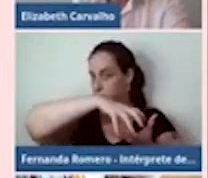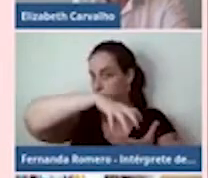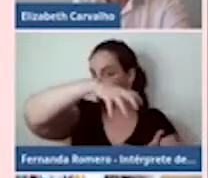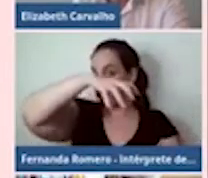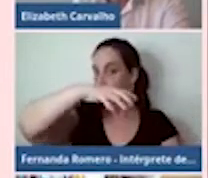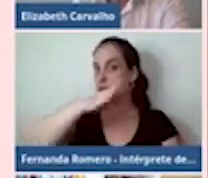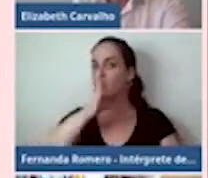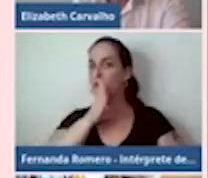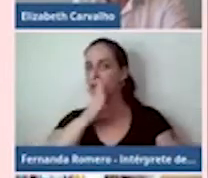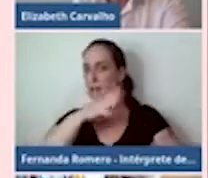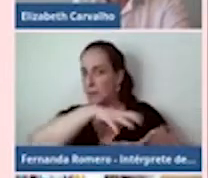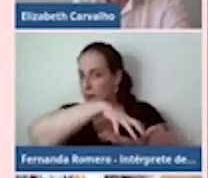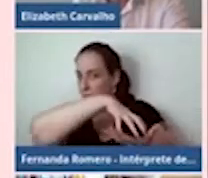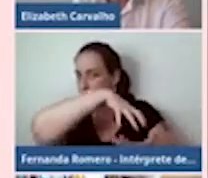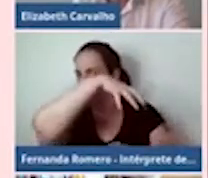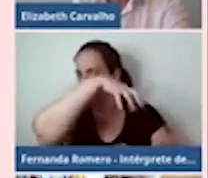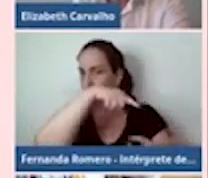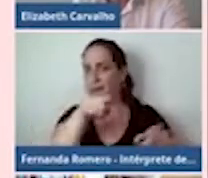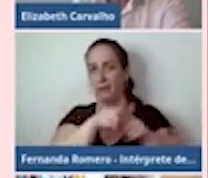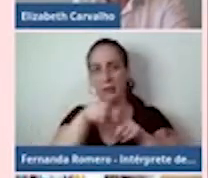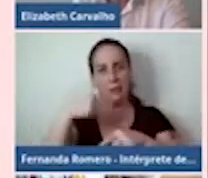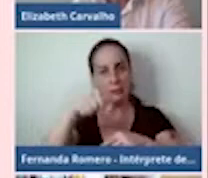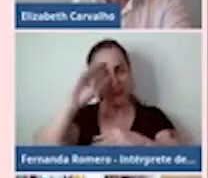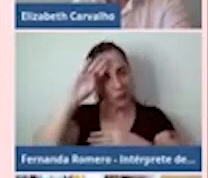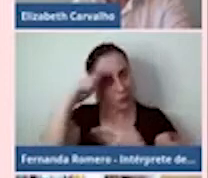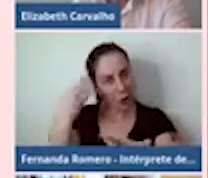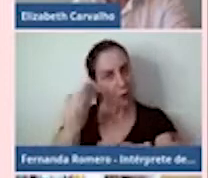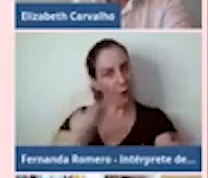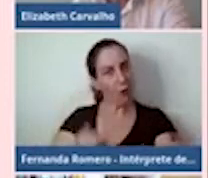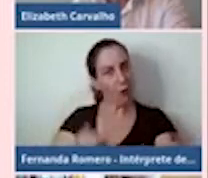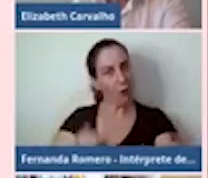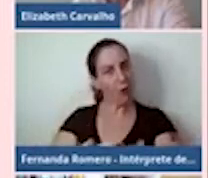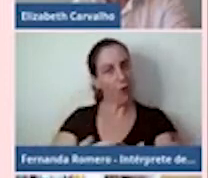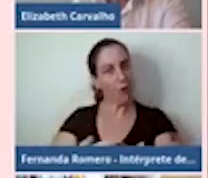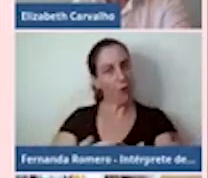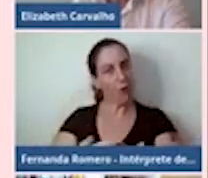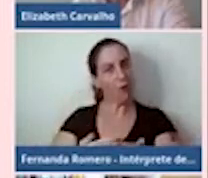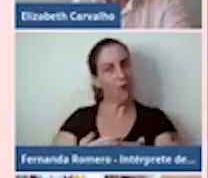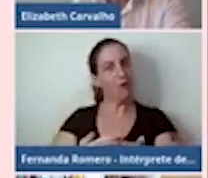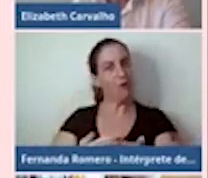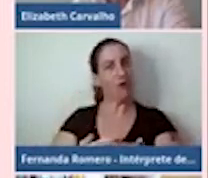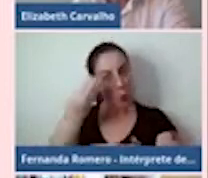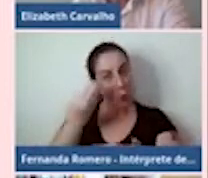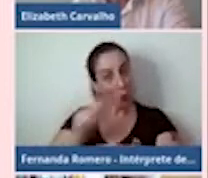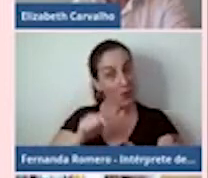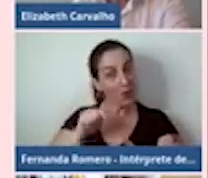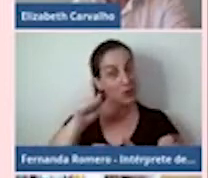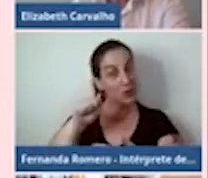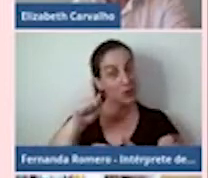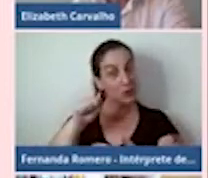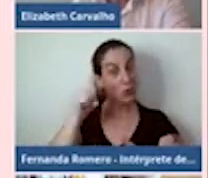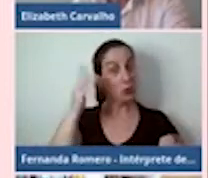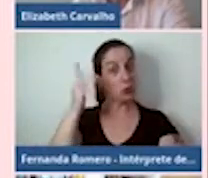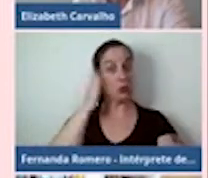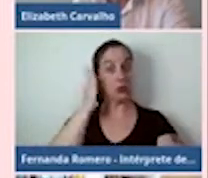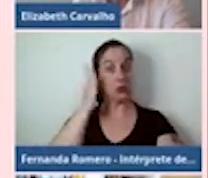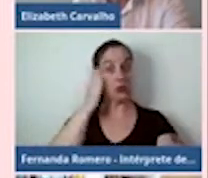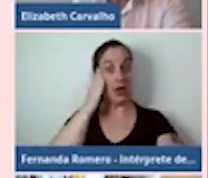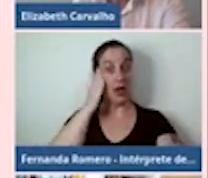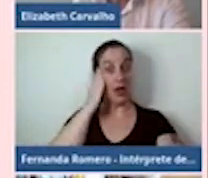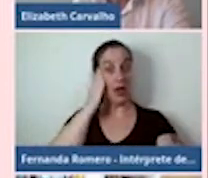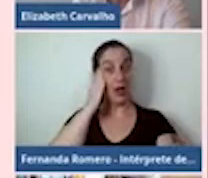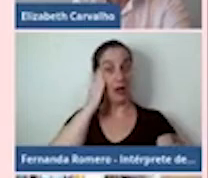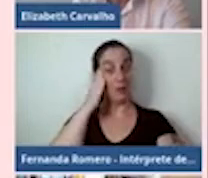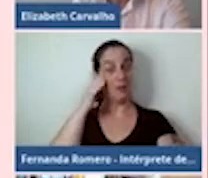acumulado, você tem que ter confiança naquilo que você sabe, né? E você tem que ter coragem,